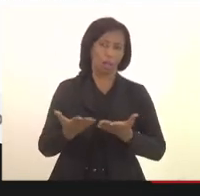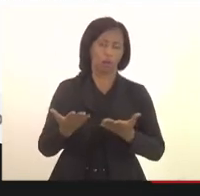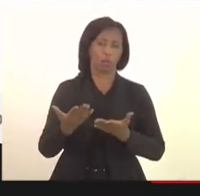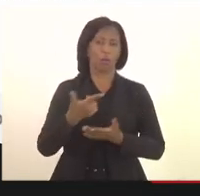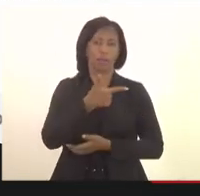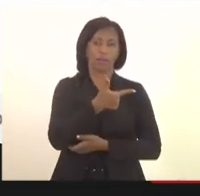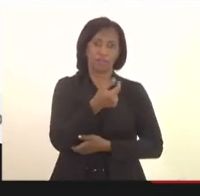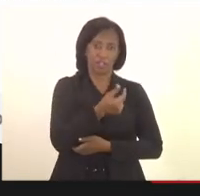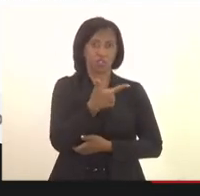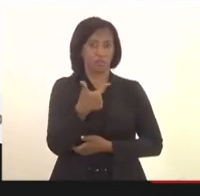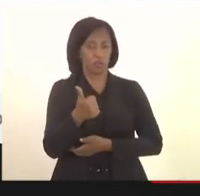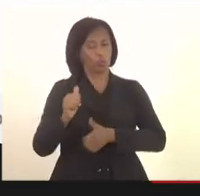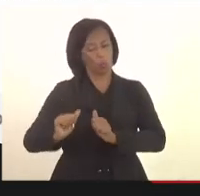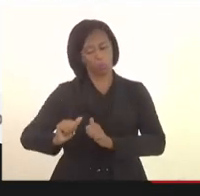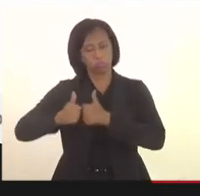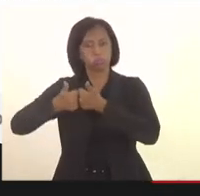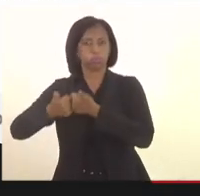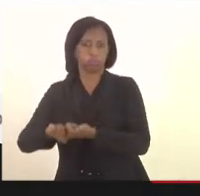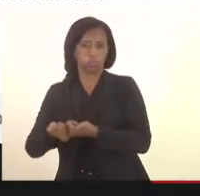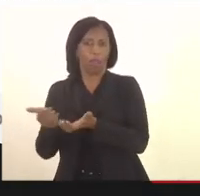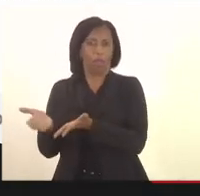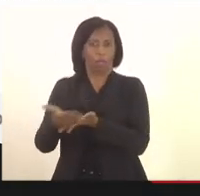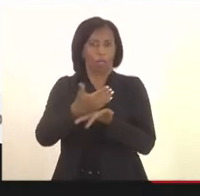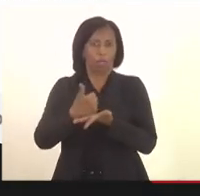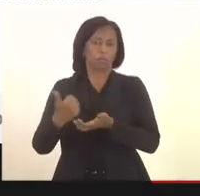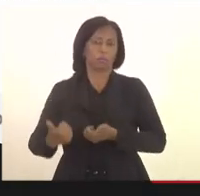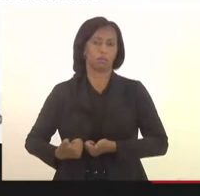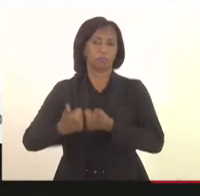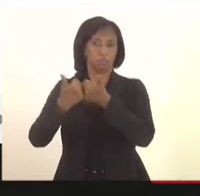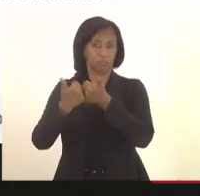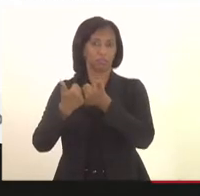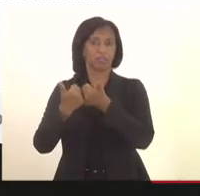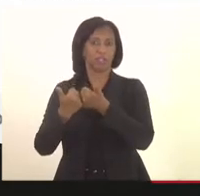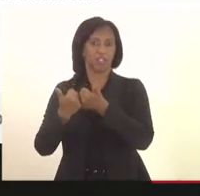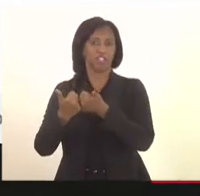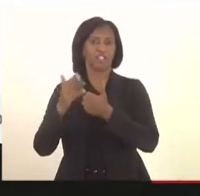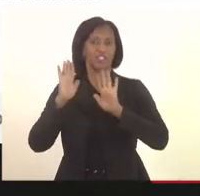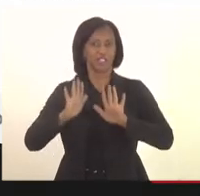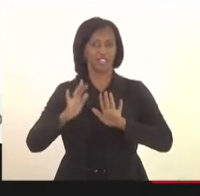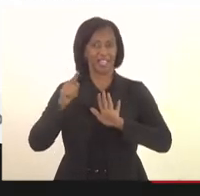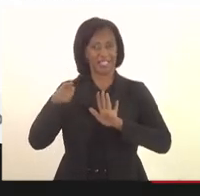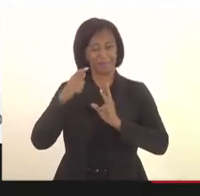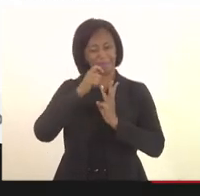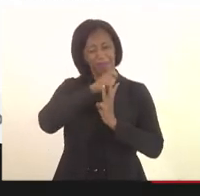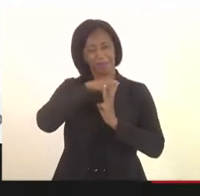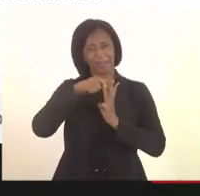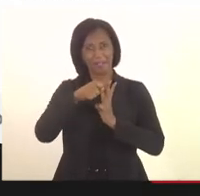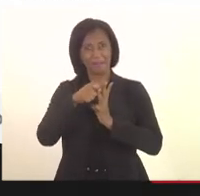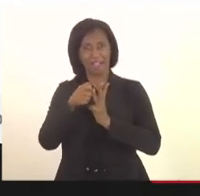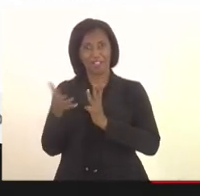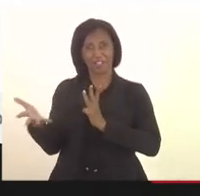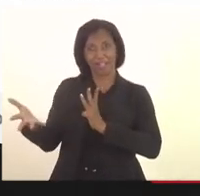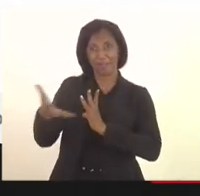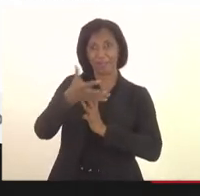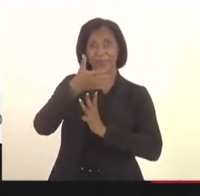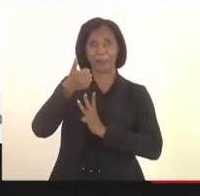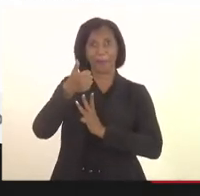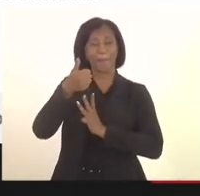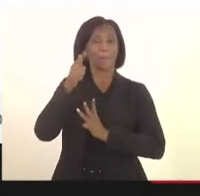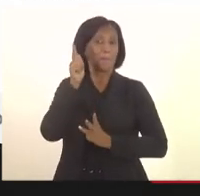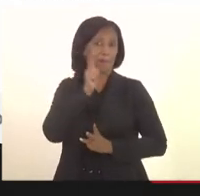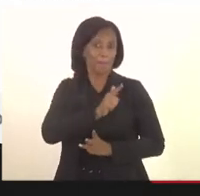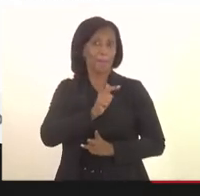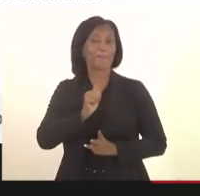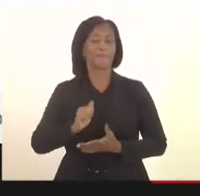ano de 2021. Como os senhores já sabem, tivemos recordes de arrecadação já nesse primeiro trimestre do ano, e o que